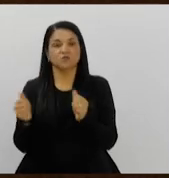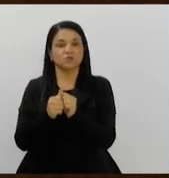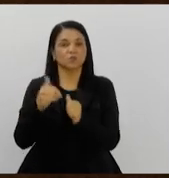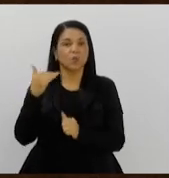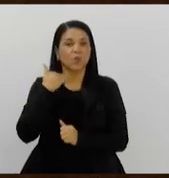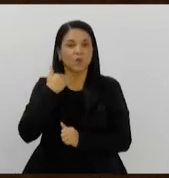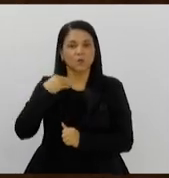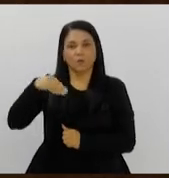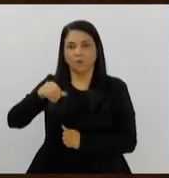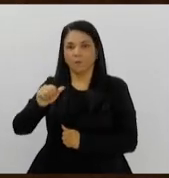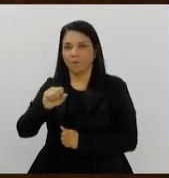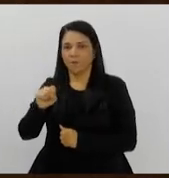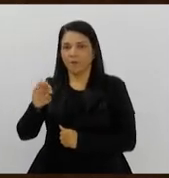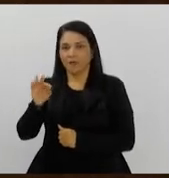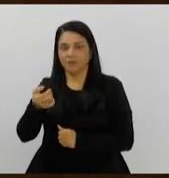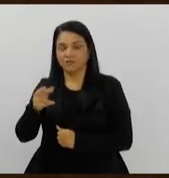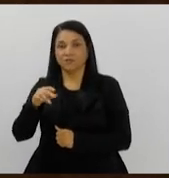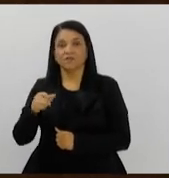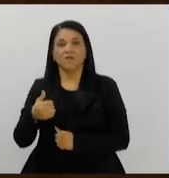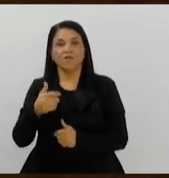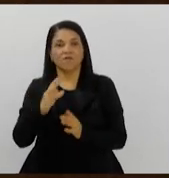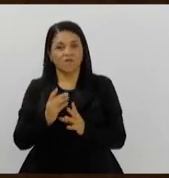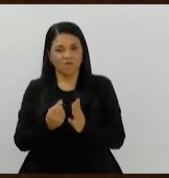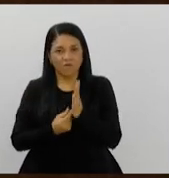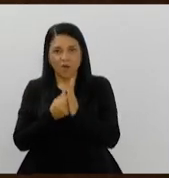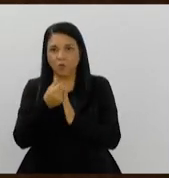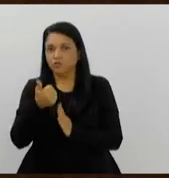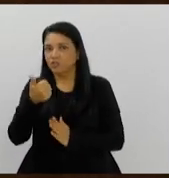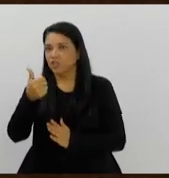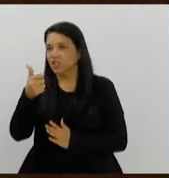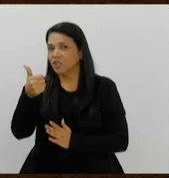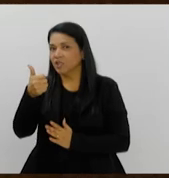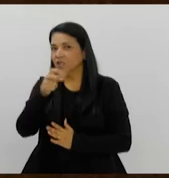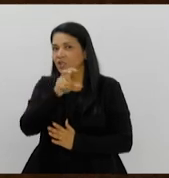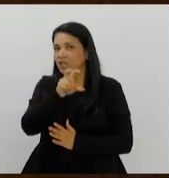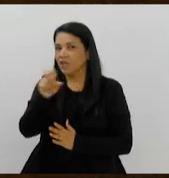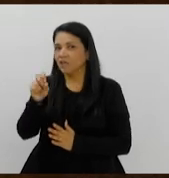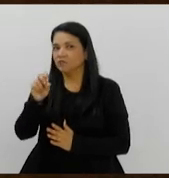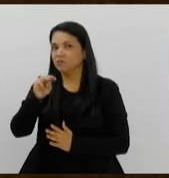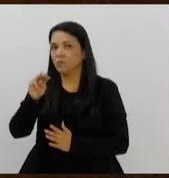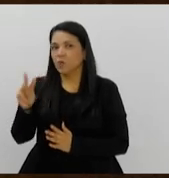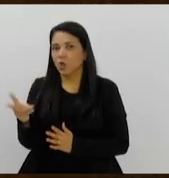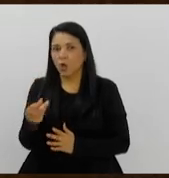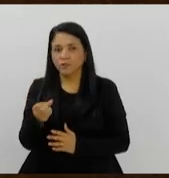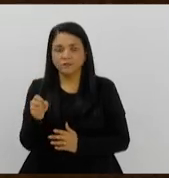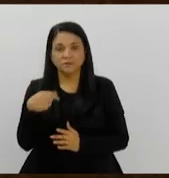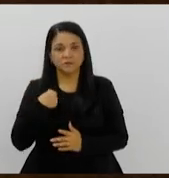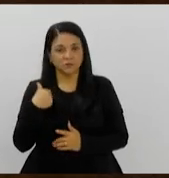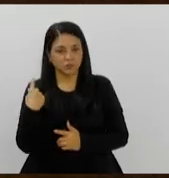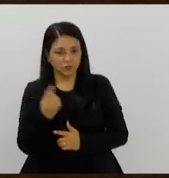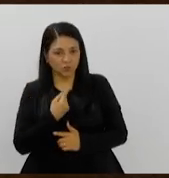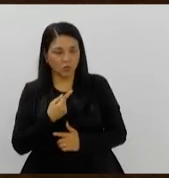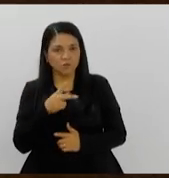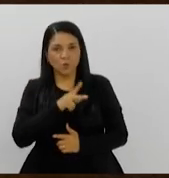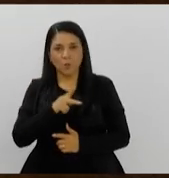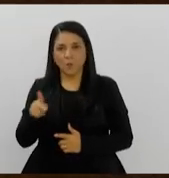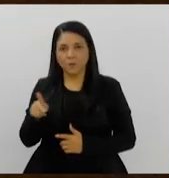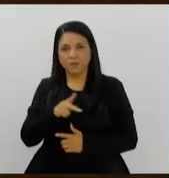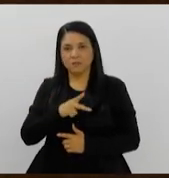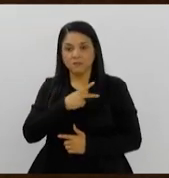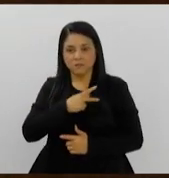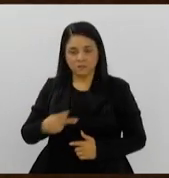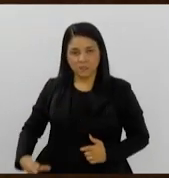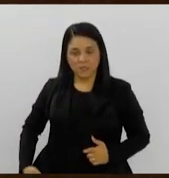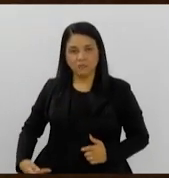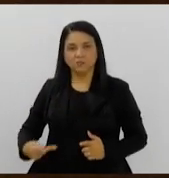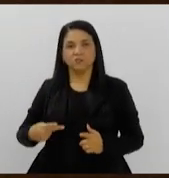valor de 500 milhões, uma operação de risco, e fez com que nós, na condição de presidente da Comissão de